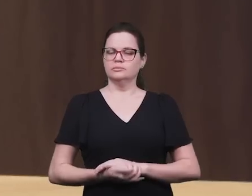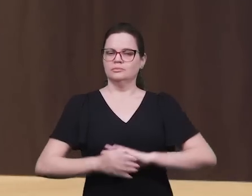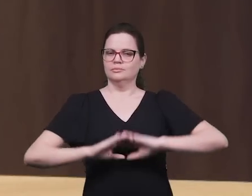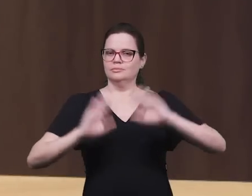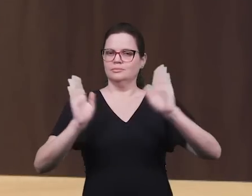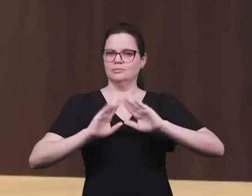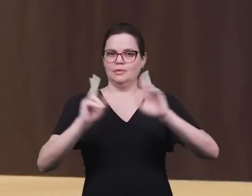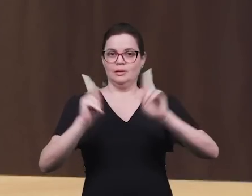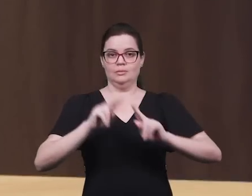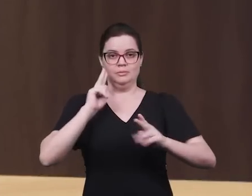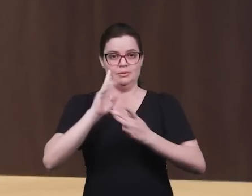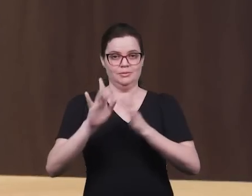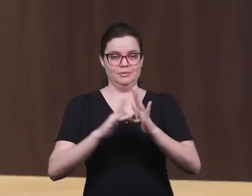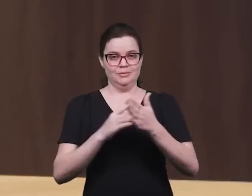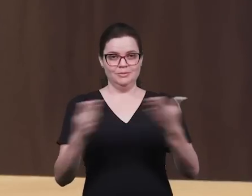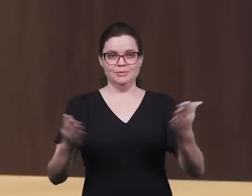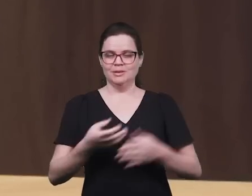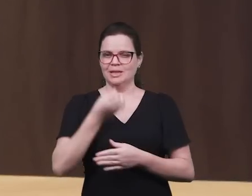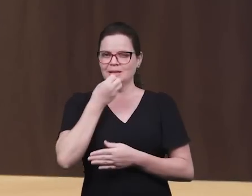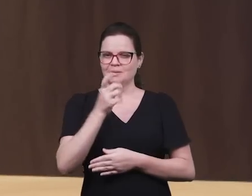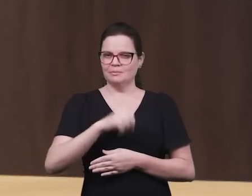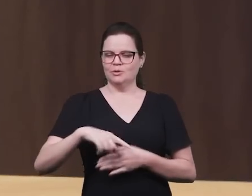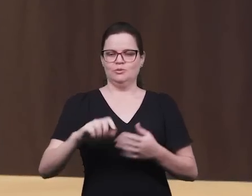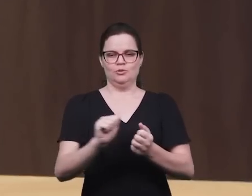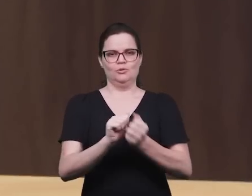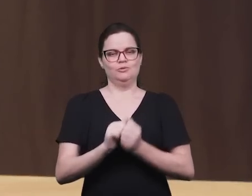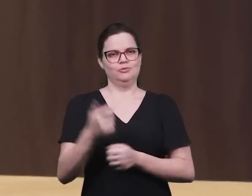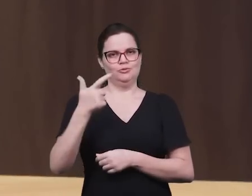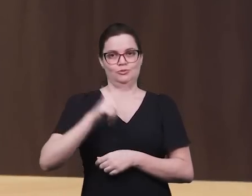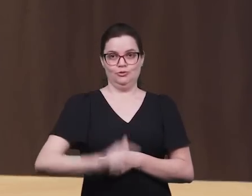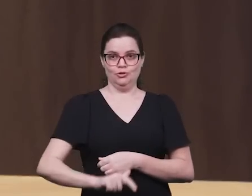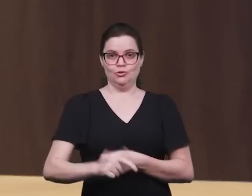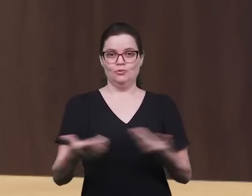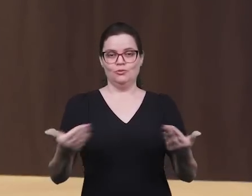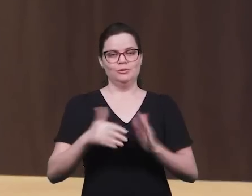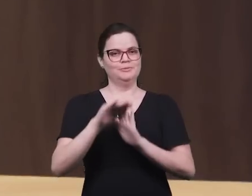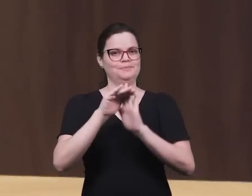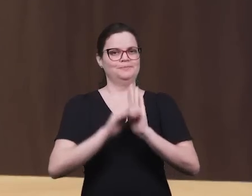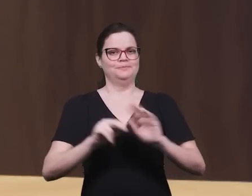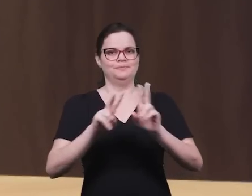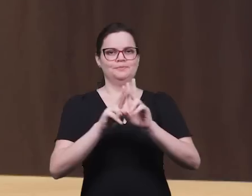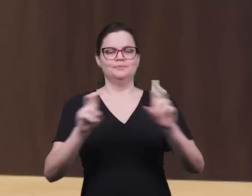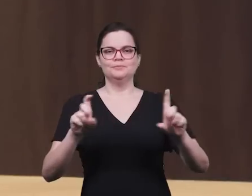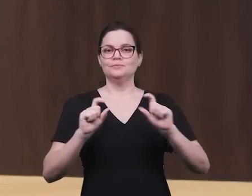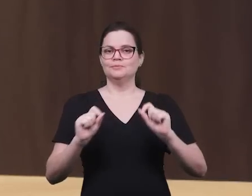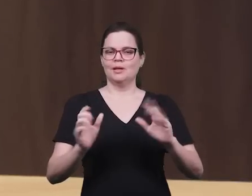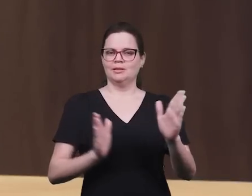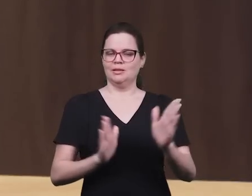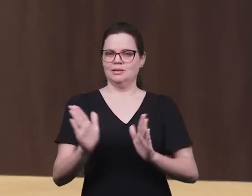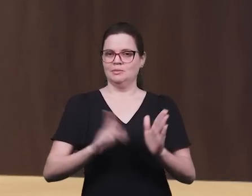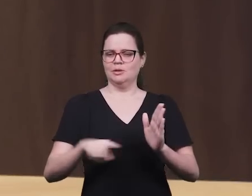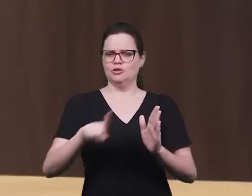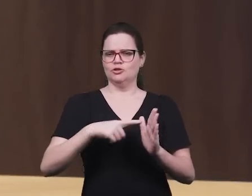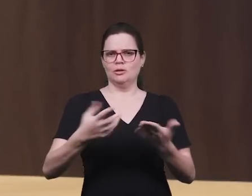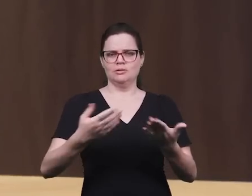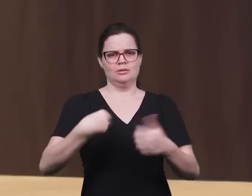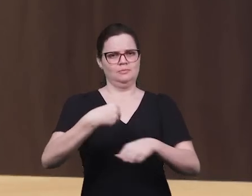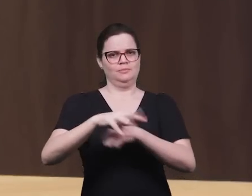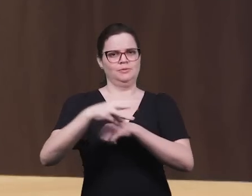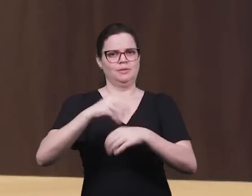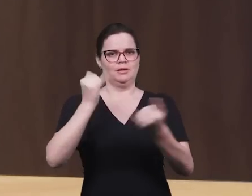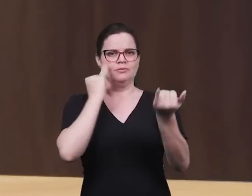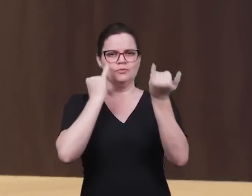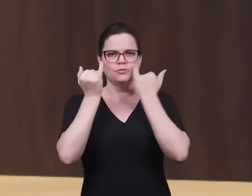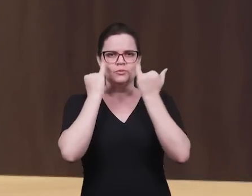A paz do Senhor, que bom estarmos juntos mais uma vez neste programa que busca trazer